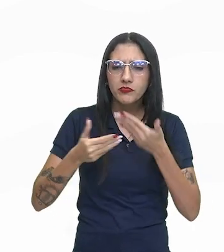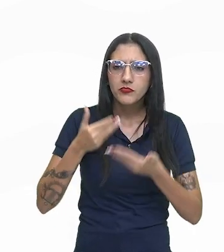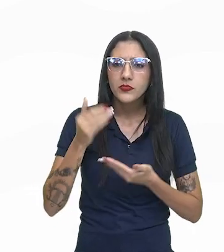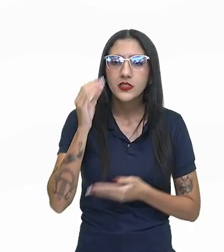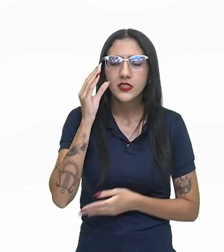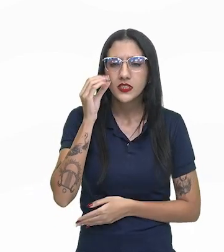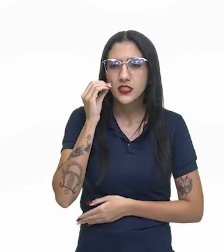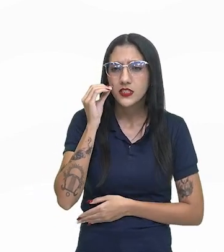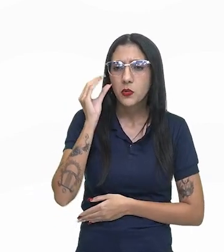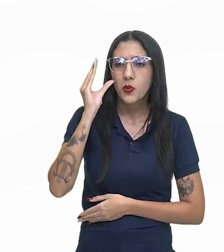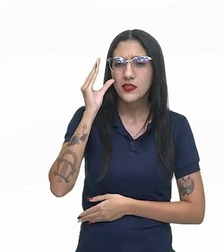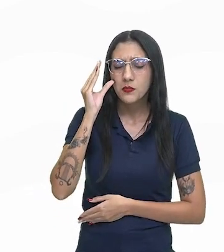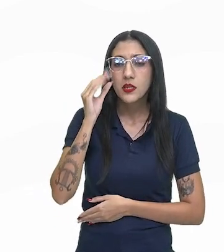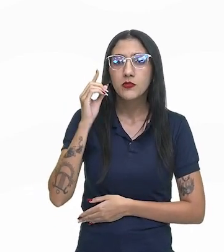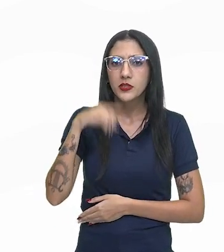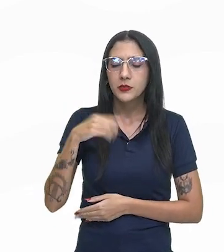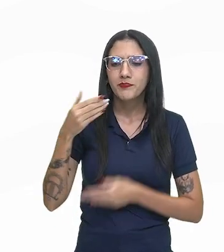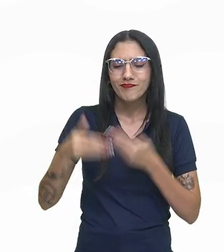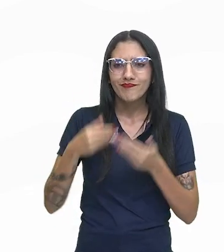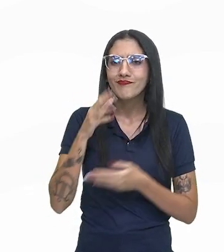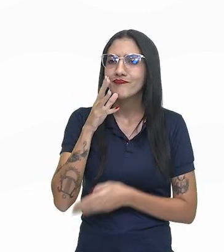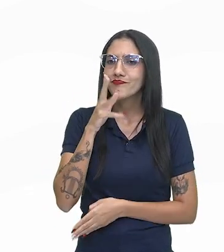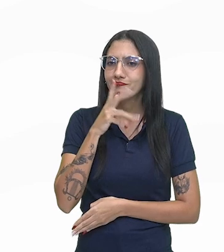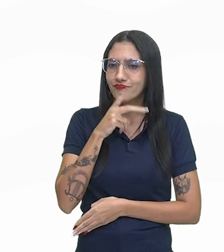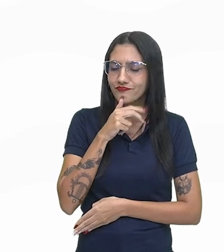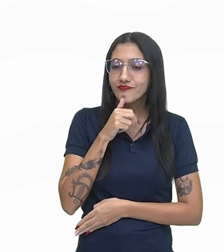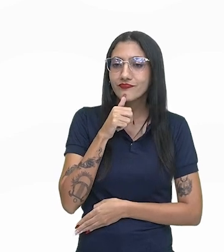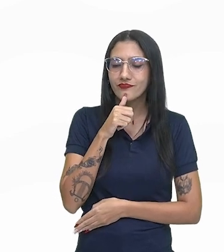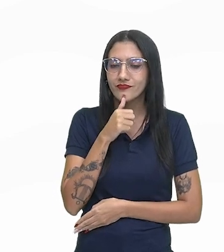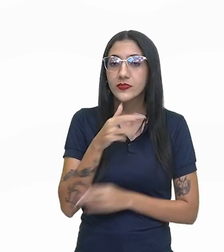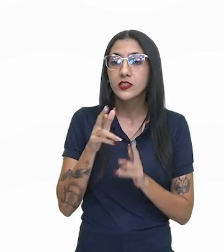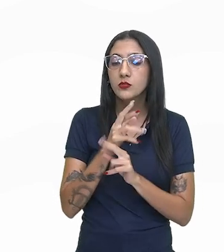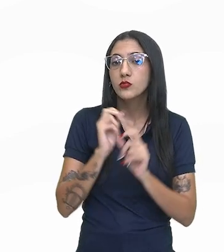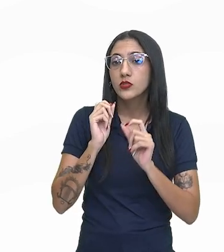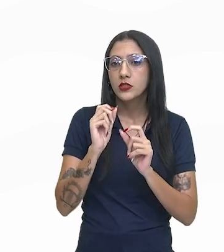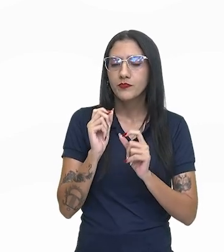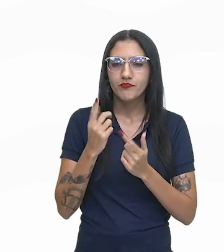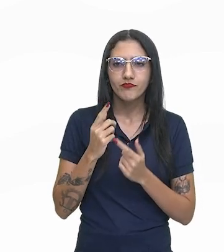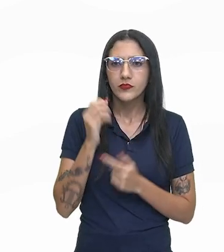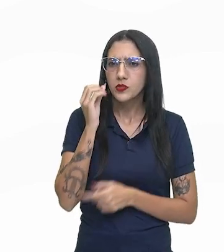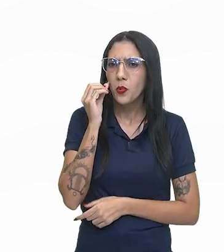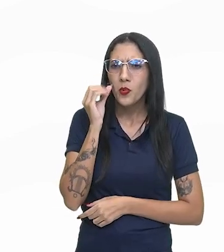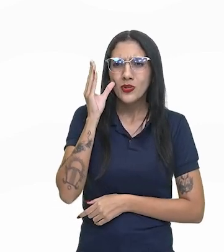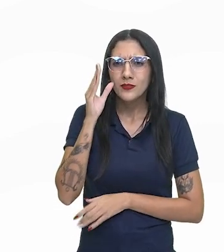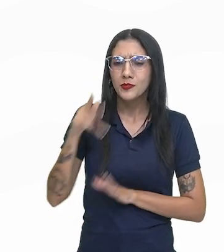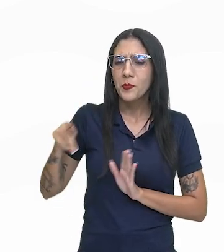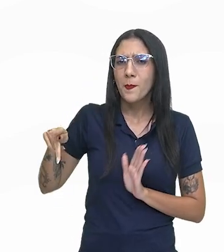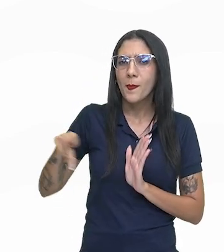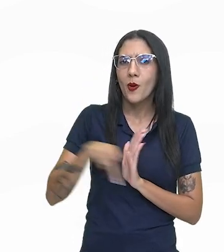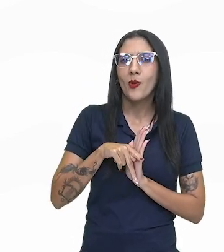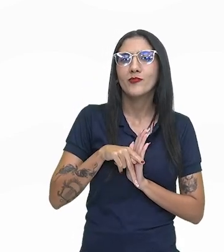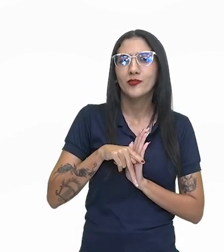é um processo que envolve a produção de conhecimento especializado,